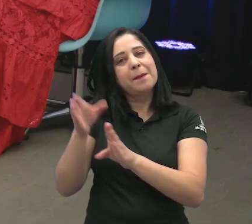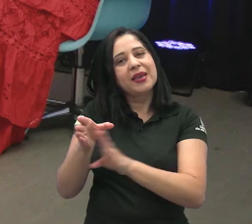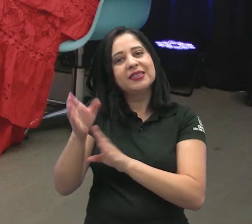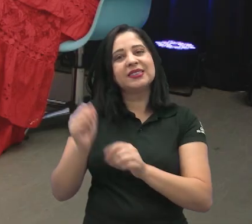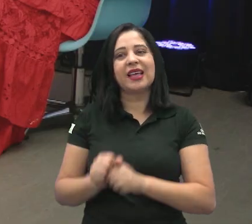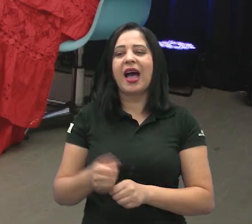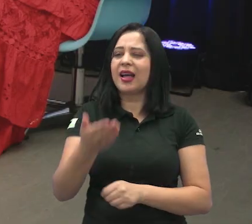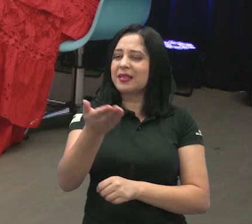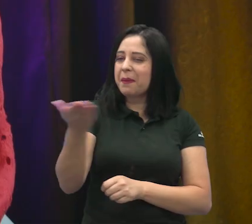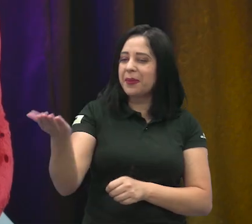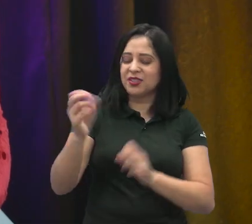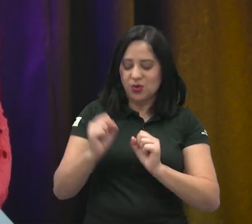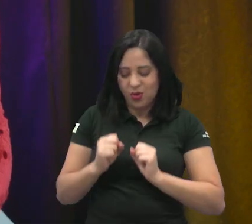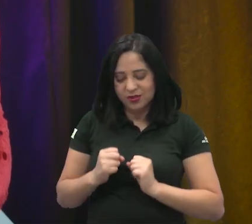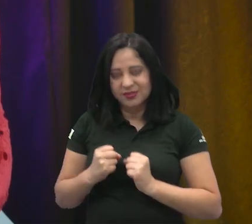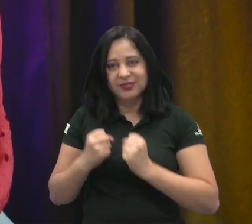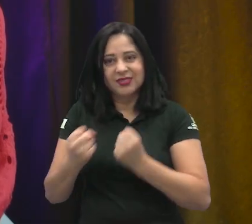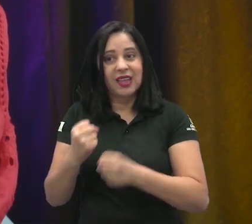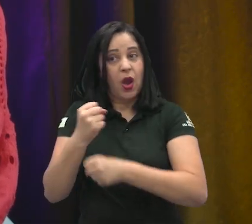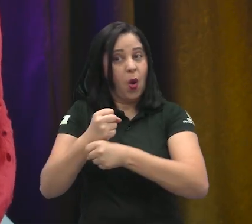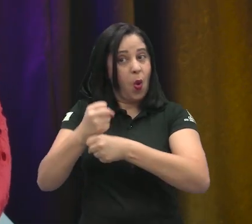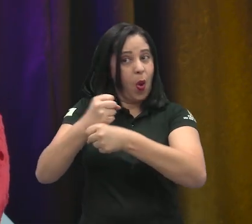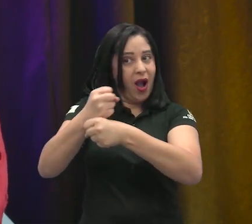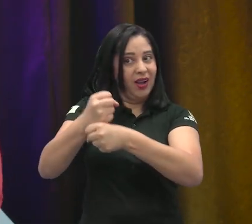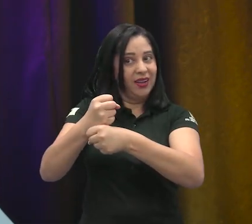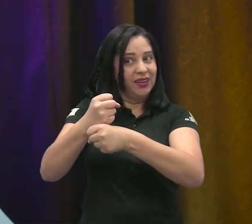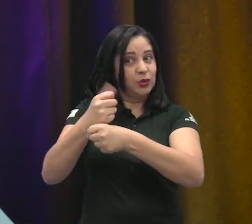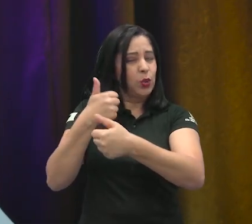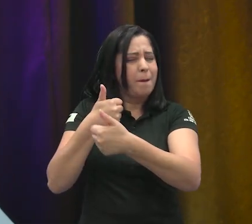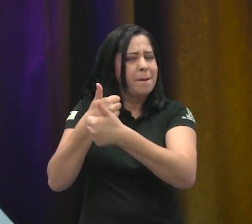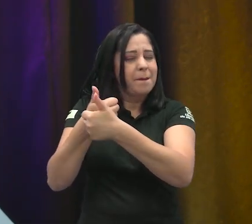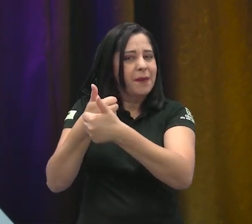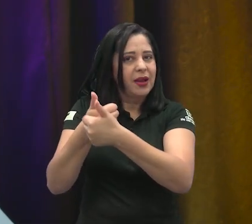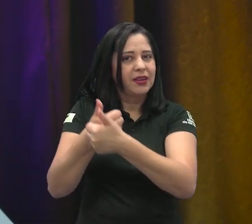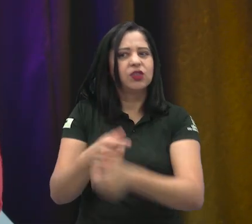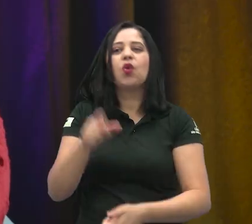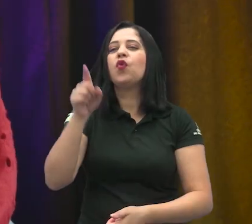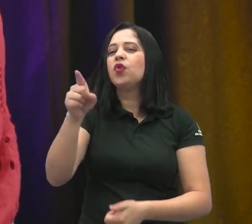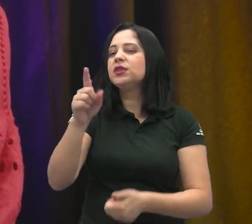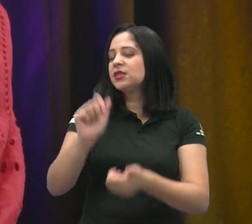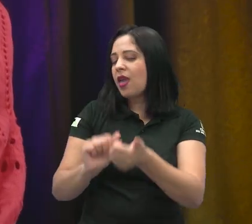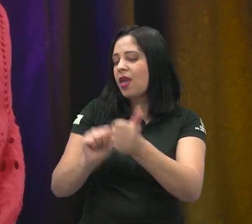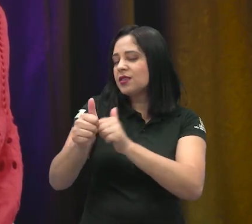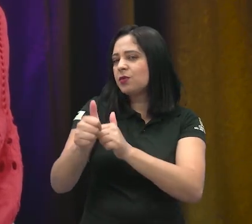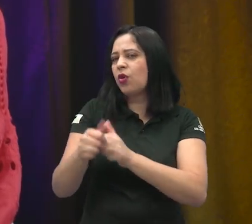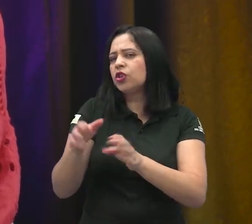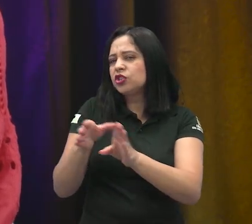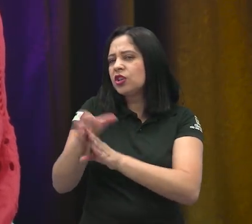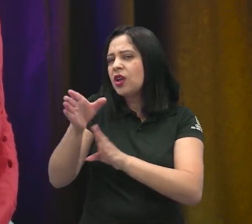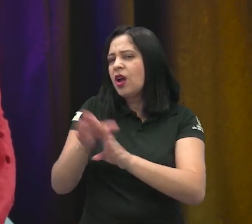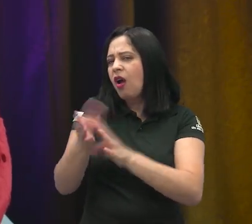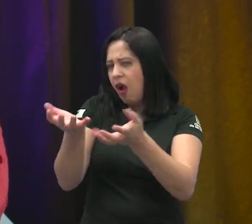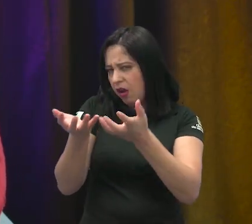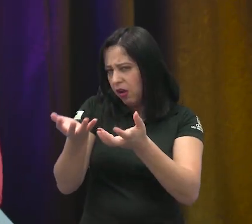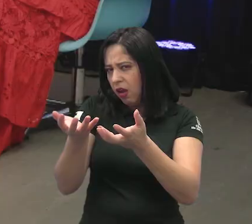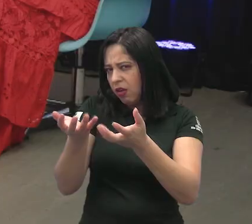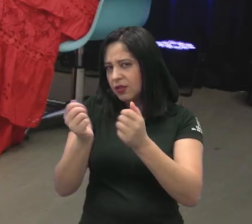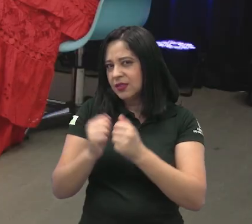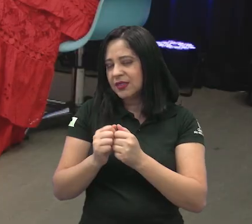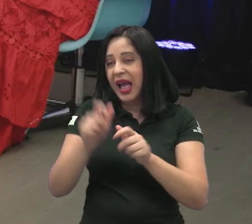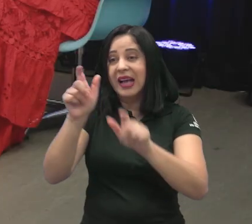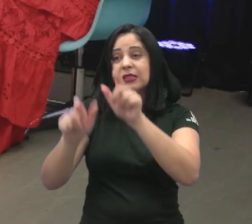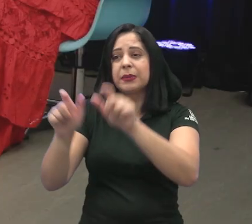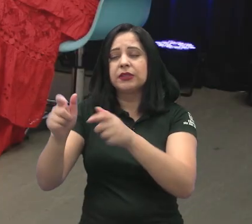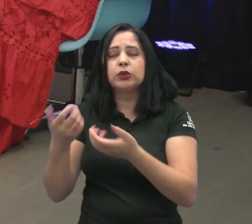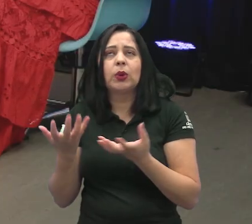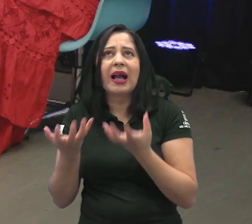uma mensagem para que a pessoa se motive também para o próximo ano que está chegando. Você, que é do esporte, que mensagem você quer deixar